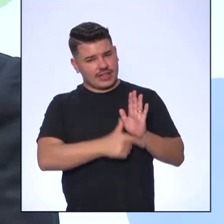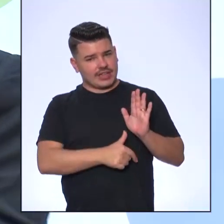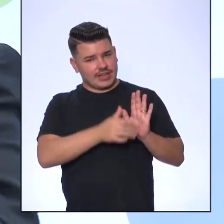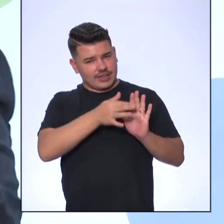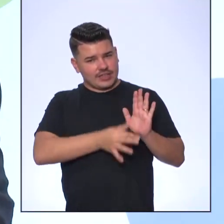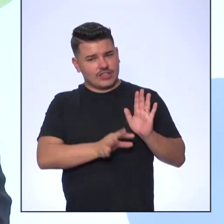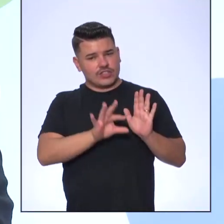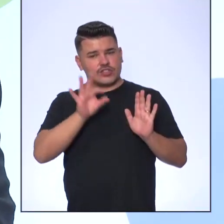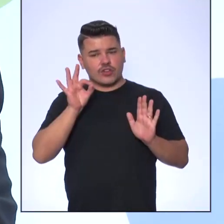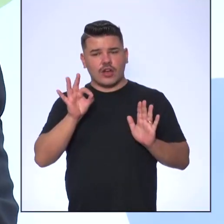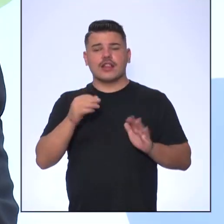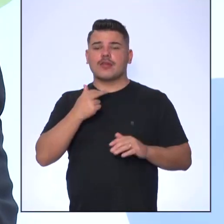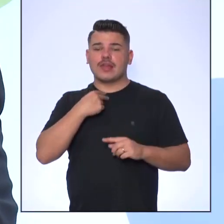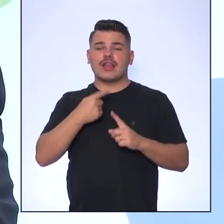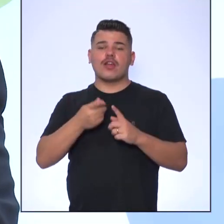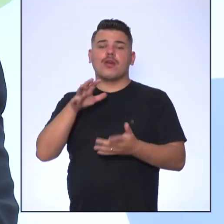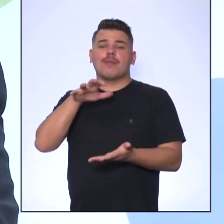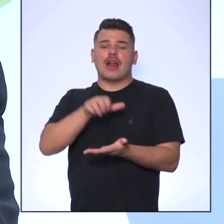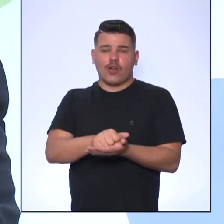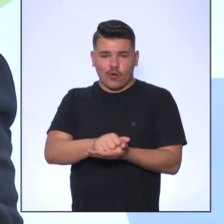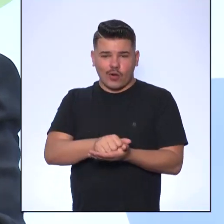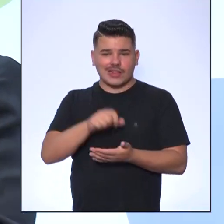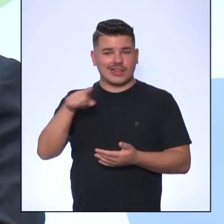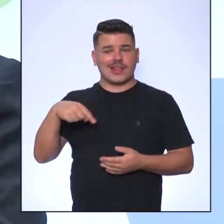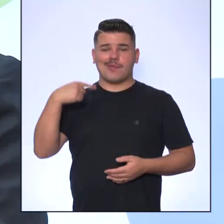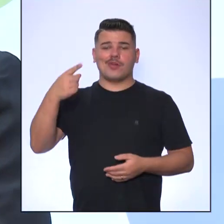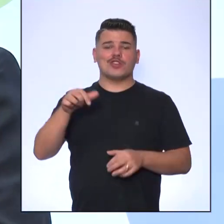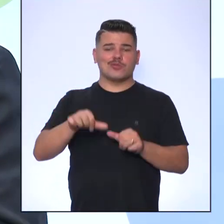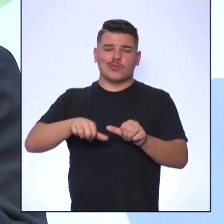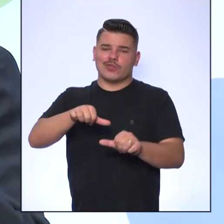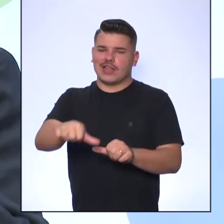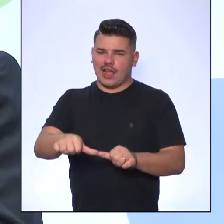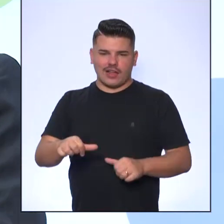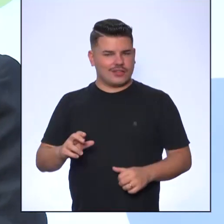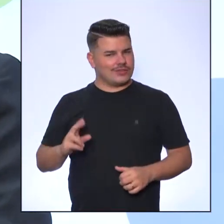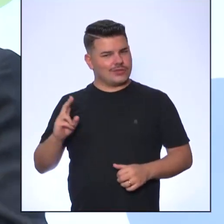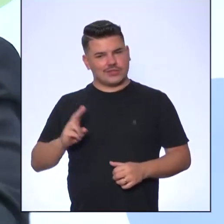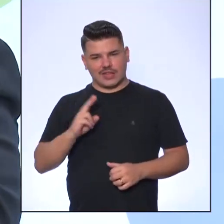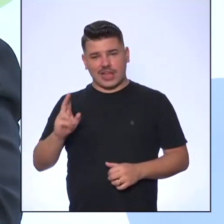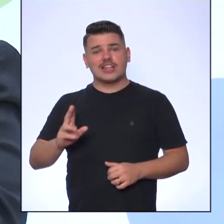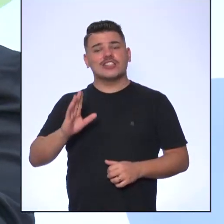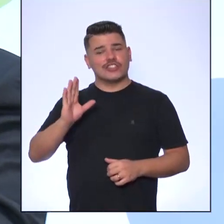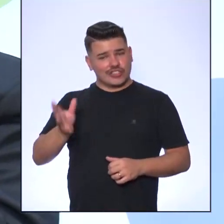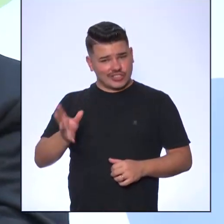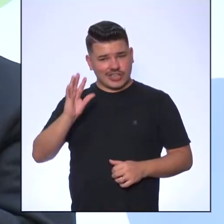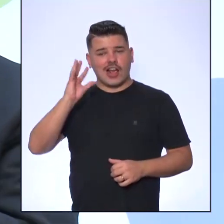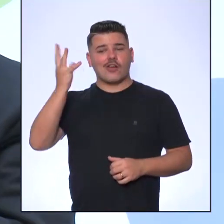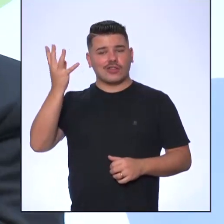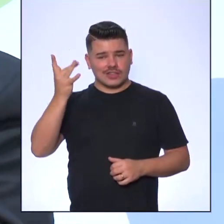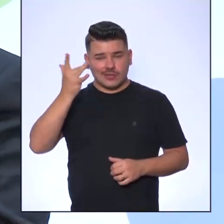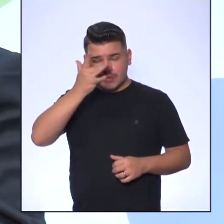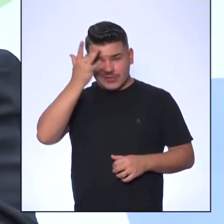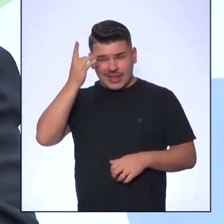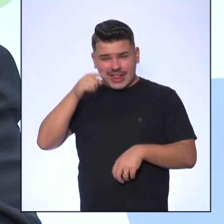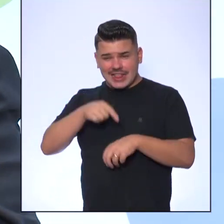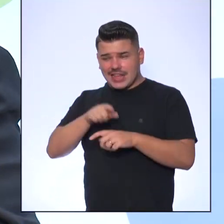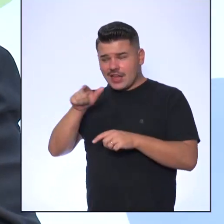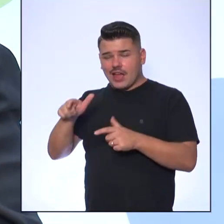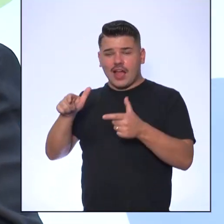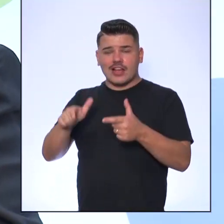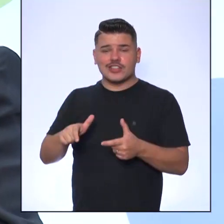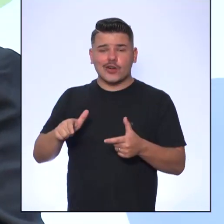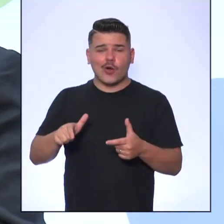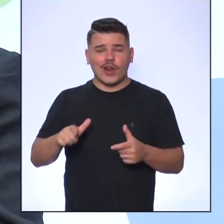cuidado, também não dá para desmarcar depois, né? Já deu gente, já virou meme, a galera chegar no município errado,